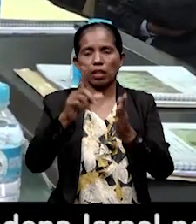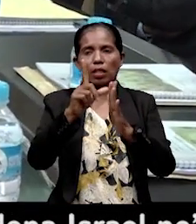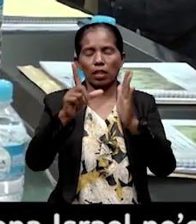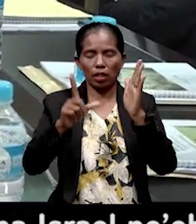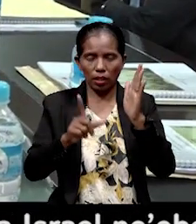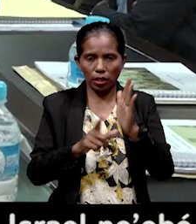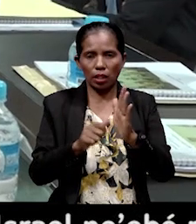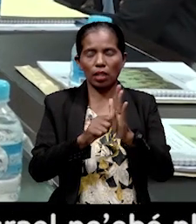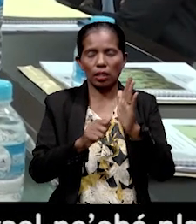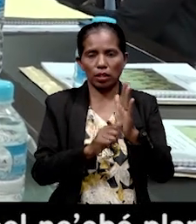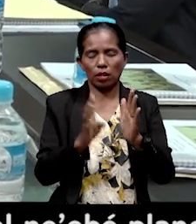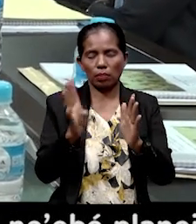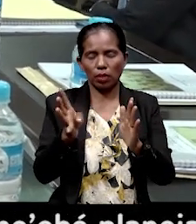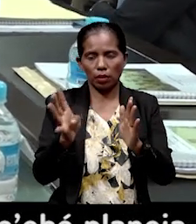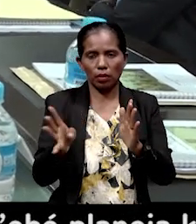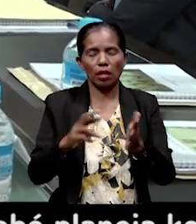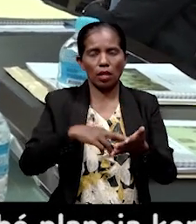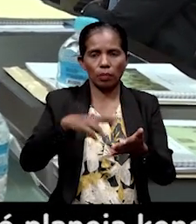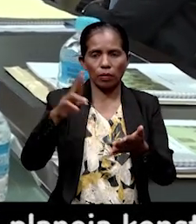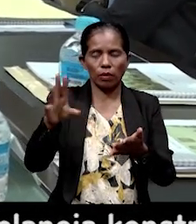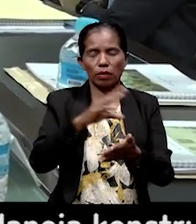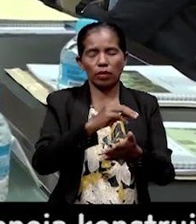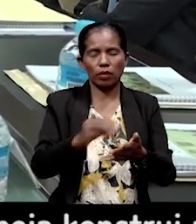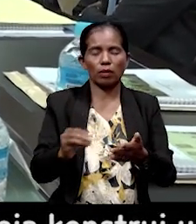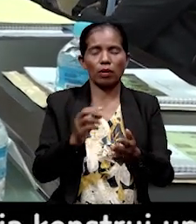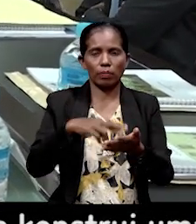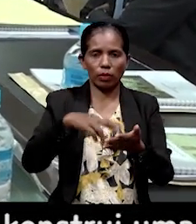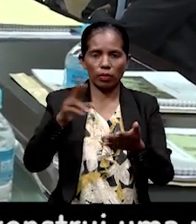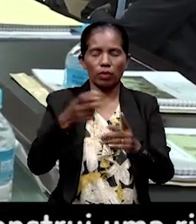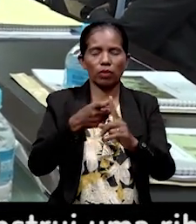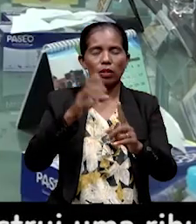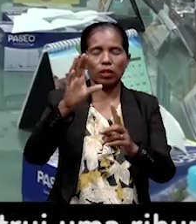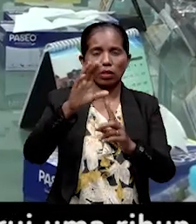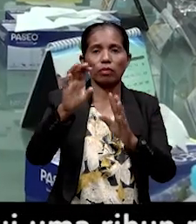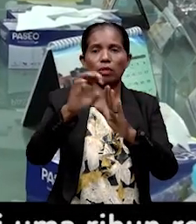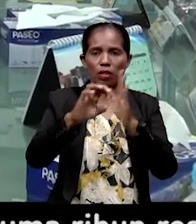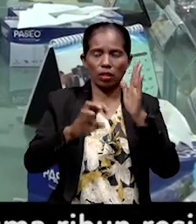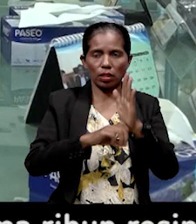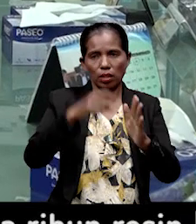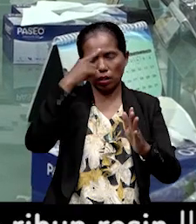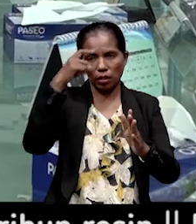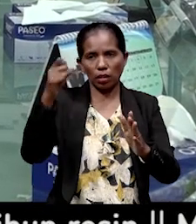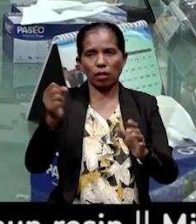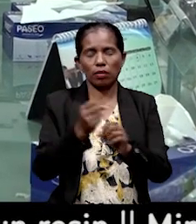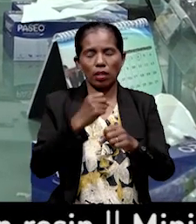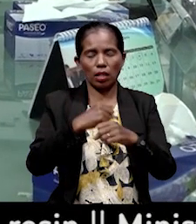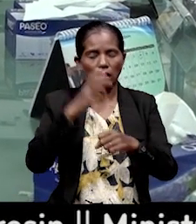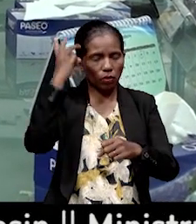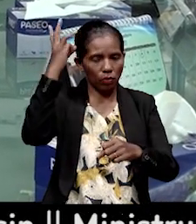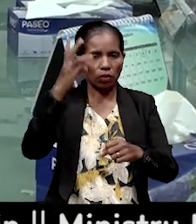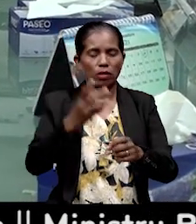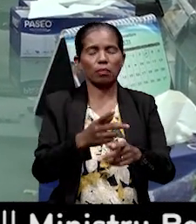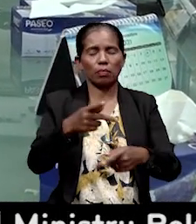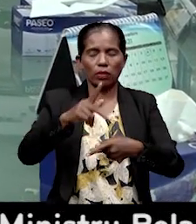Local, artigo 8 nulo, que aprovado no promulgado russo chefe de Estado, tamba halo confusão bacnar